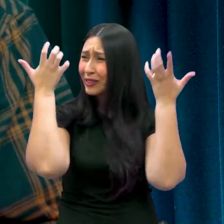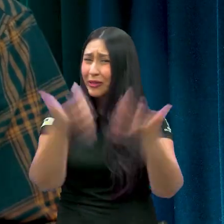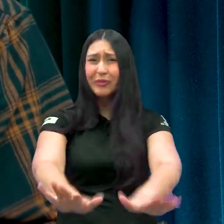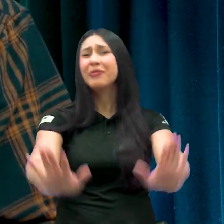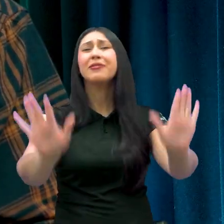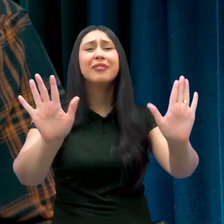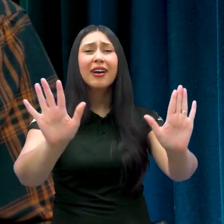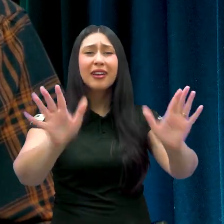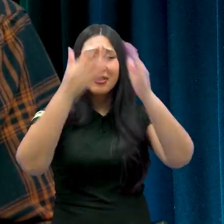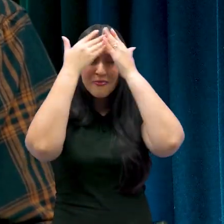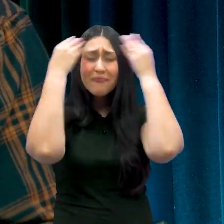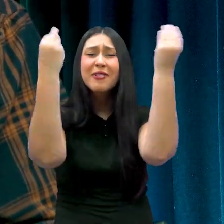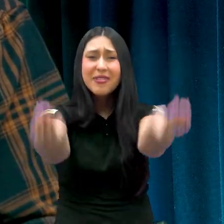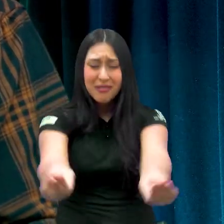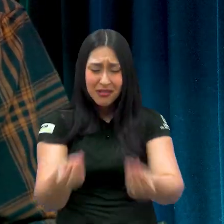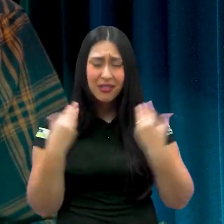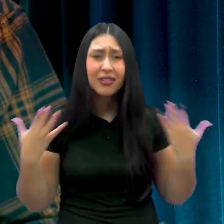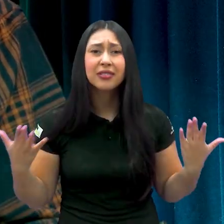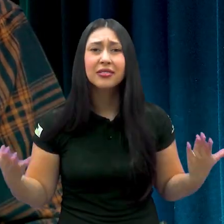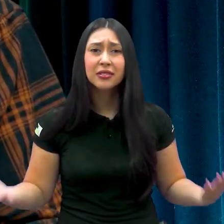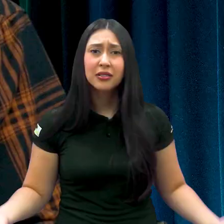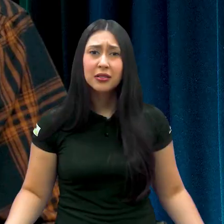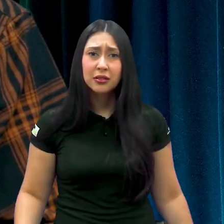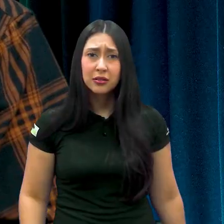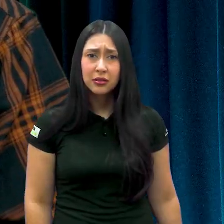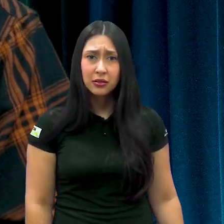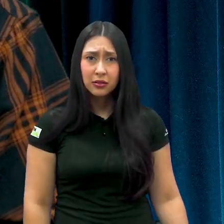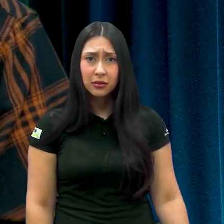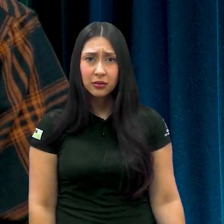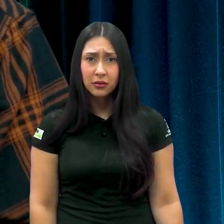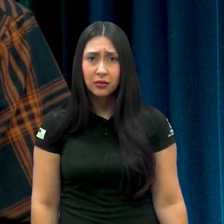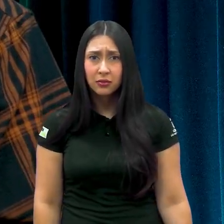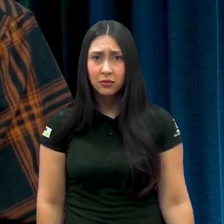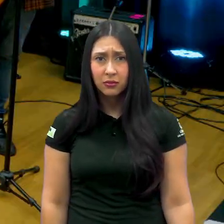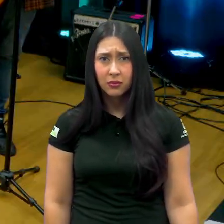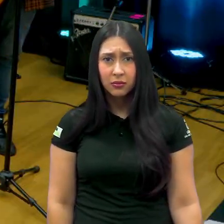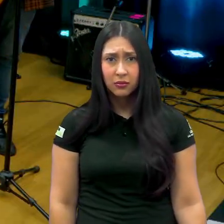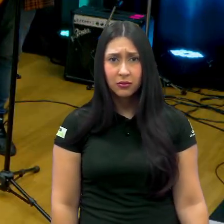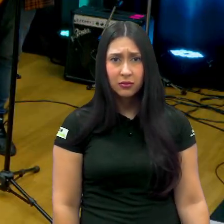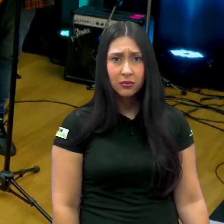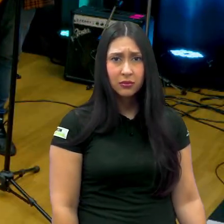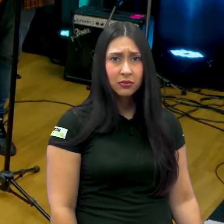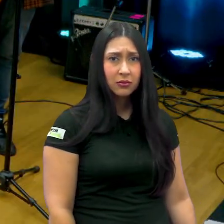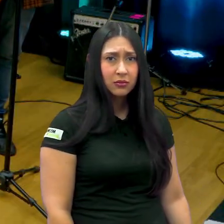você aqui, peço pra me esquecer.